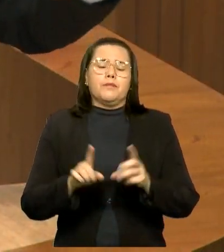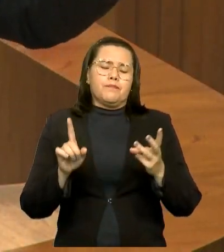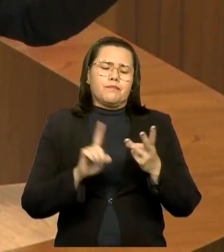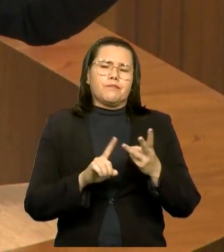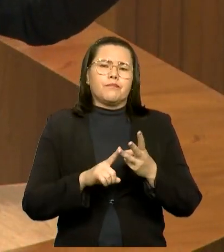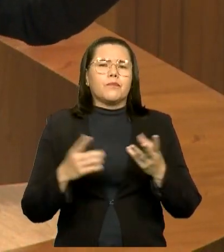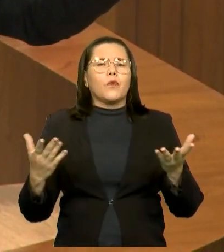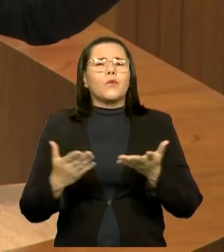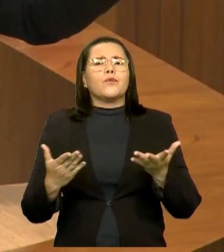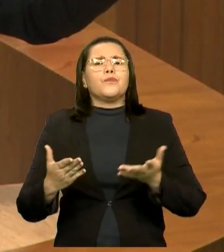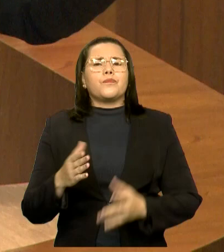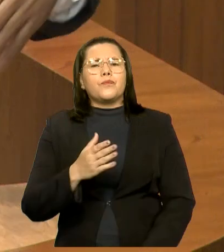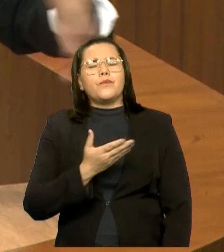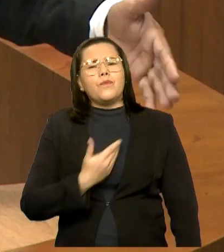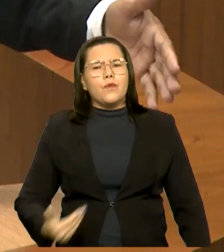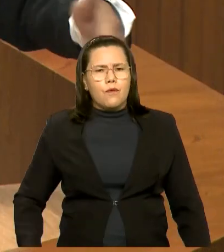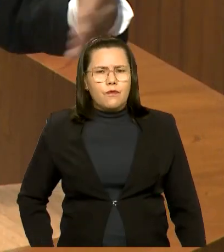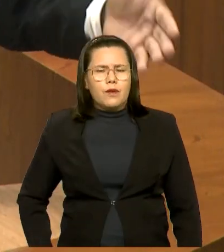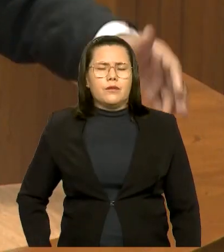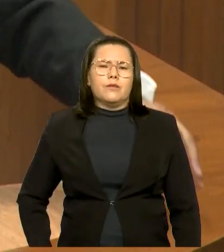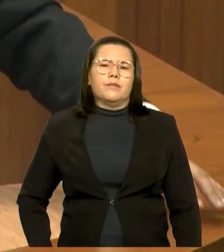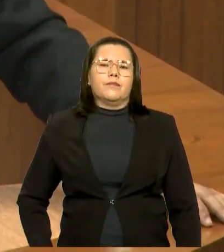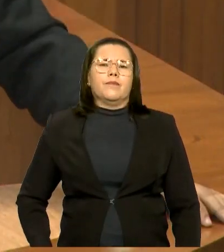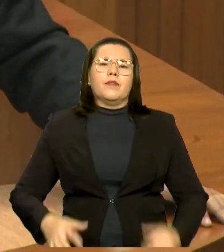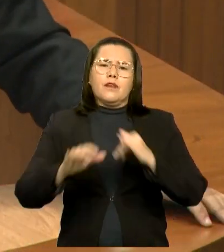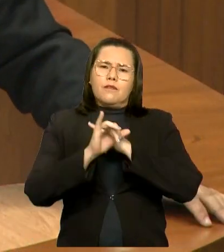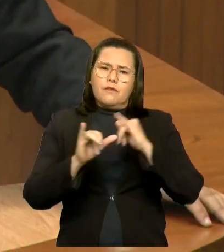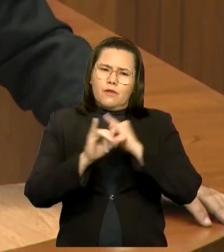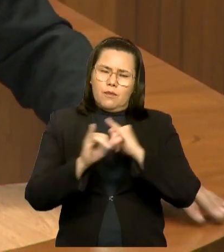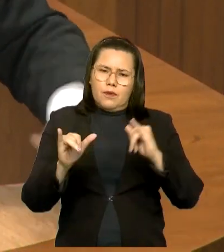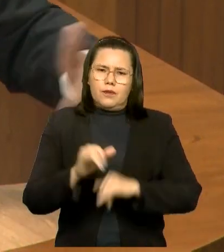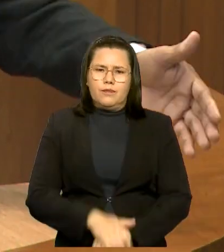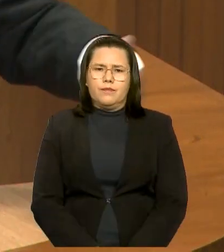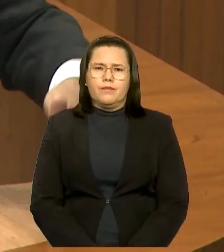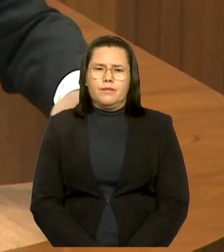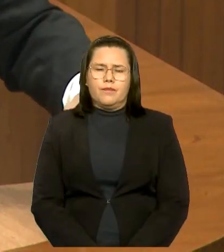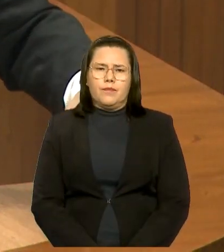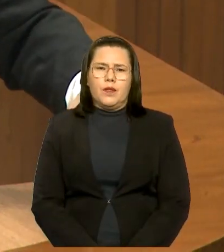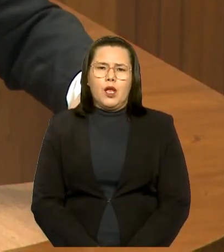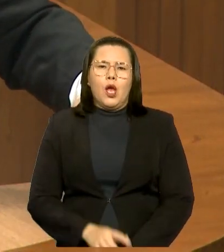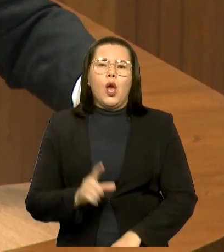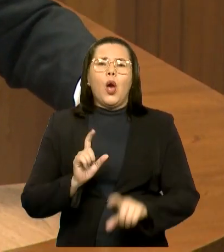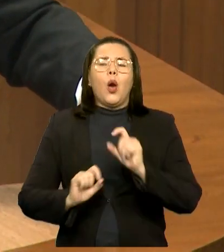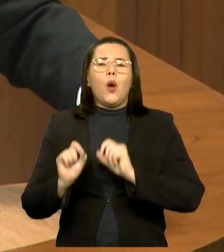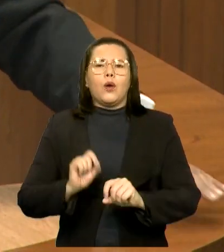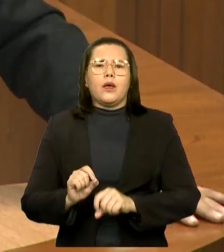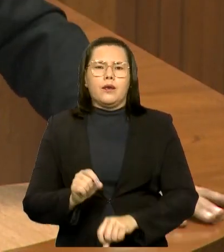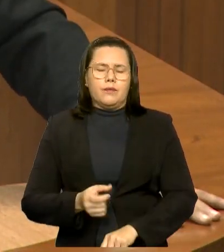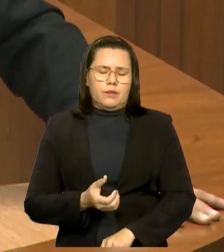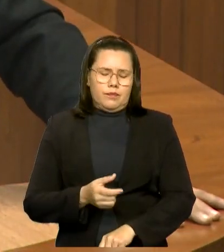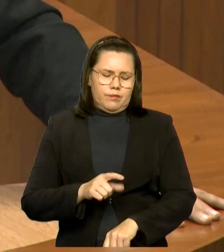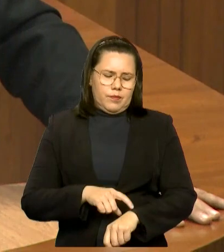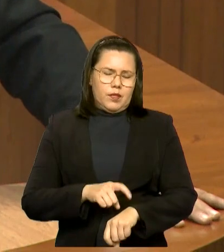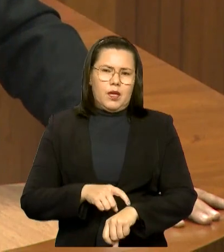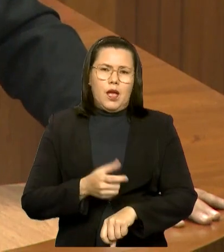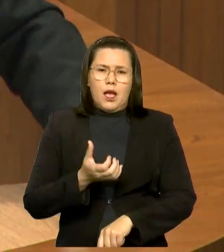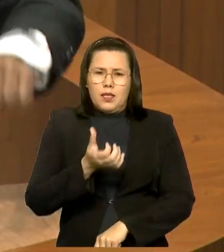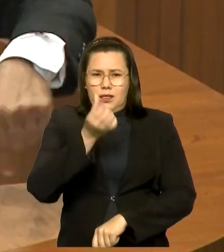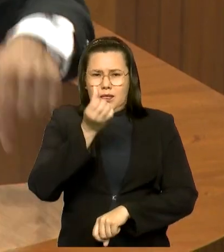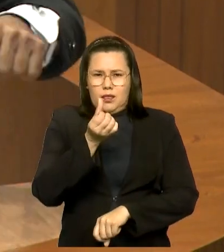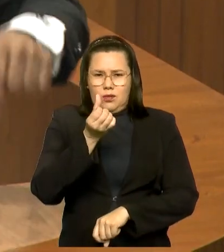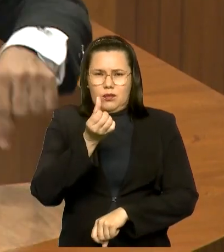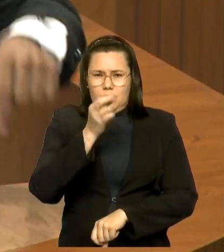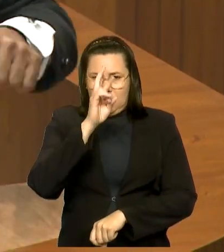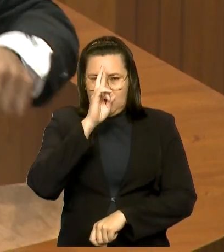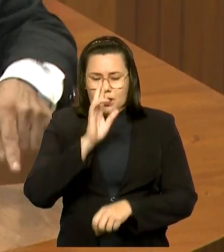fará um evento às 18 horas para a promoção de quase 900 praças da Polícia Militar do Estado do Maranhão. É